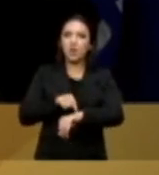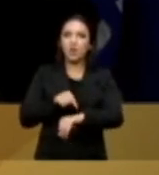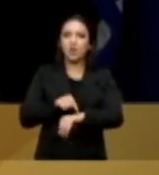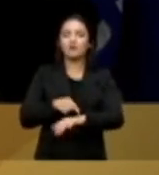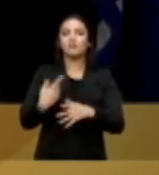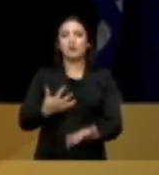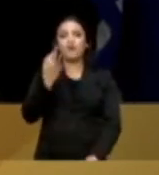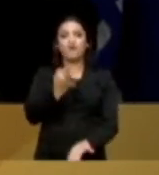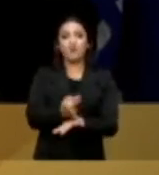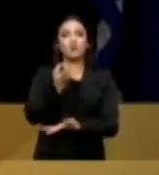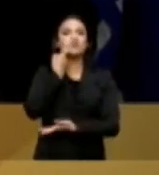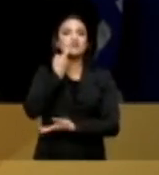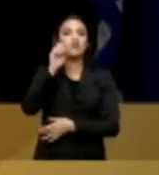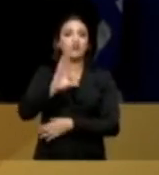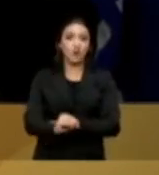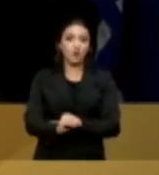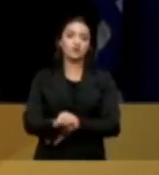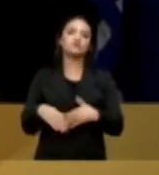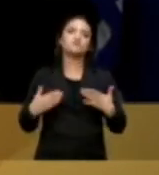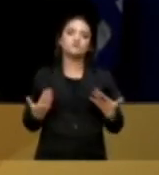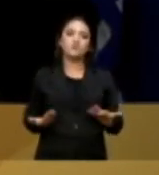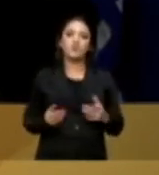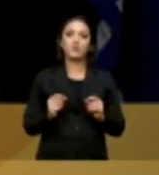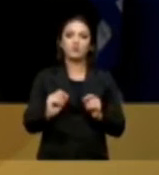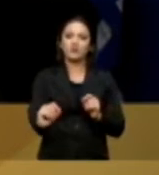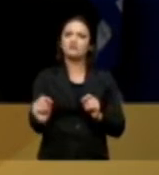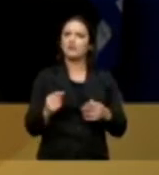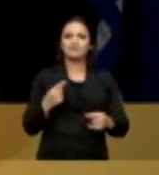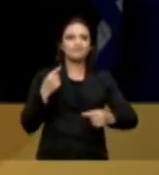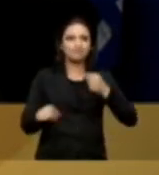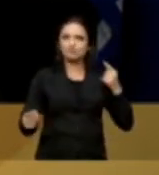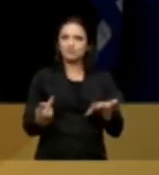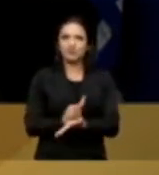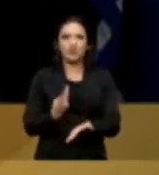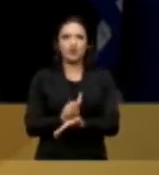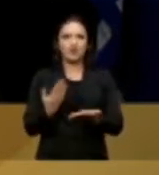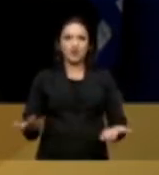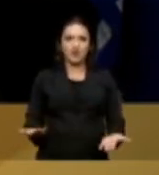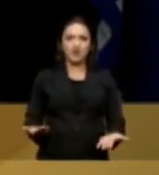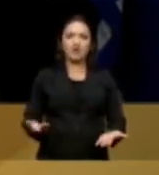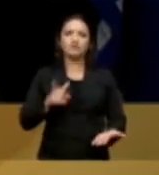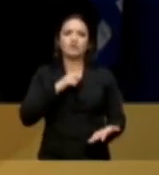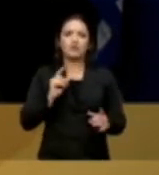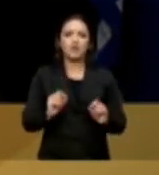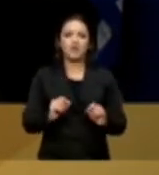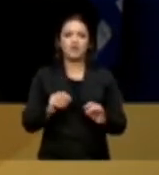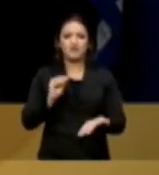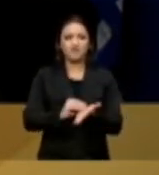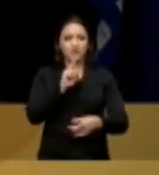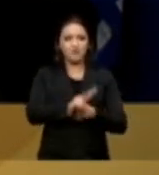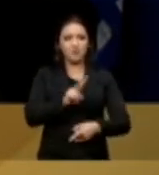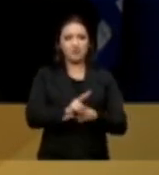de sexta-feira. A conduta da administração se afigura desproporcional. Atinge de maneira desnecessária a proteção à